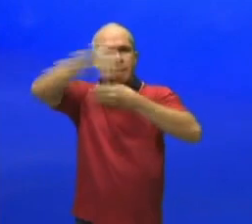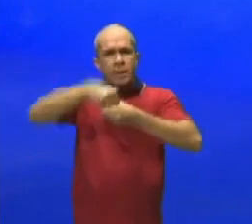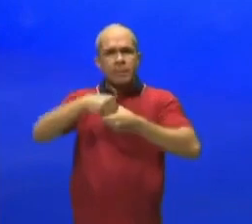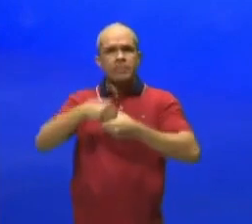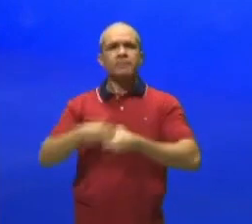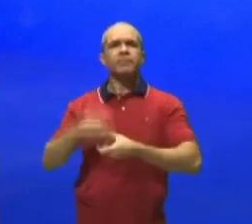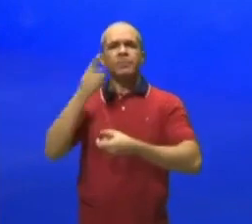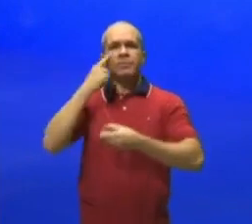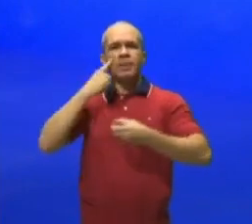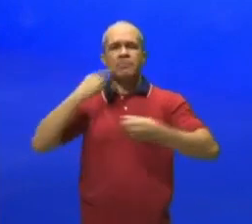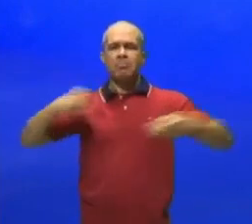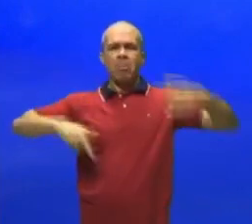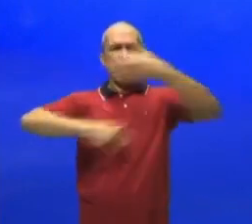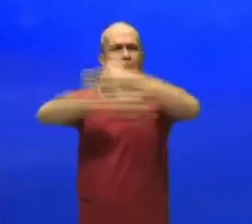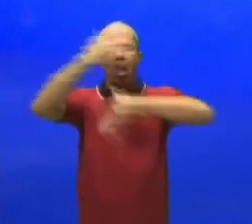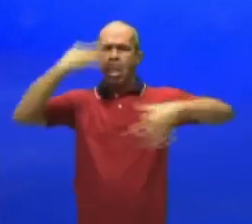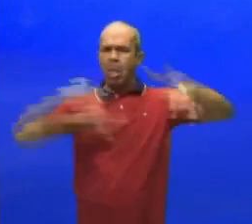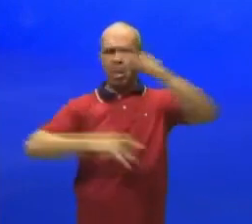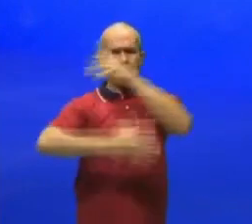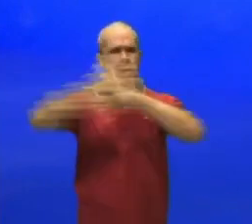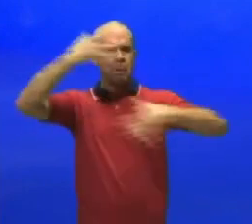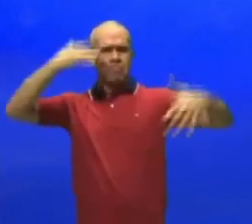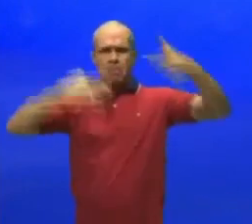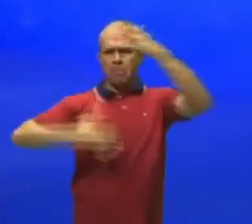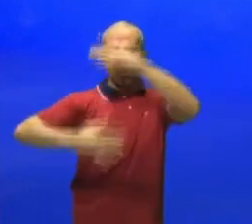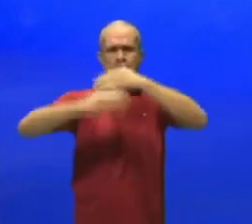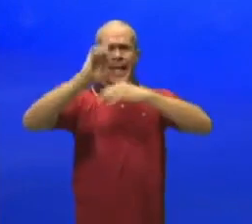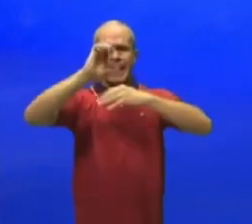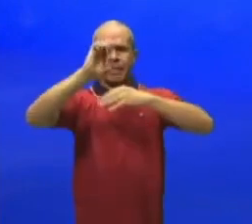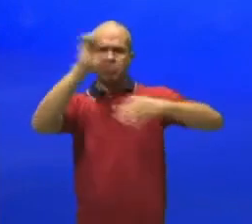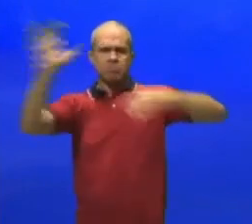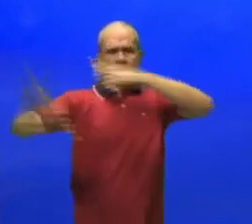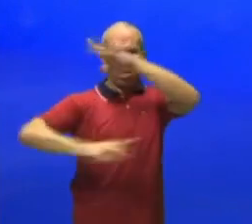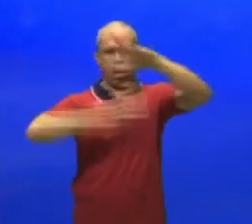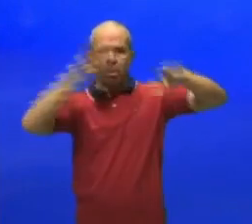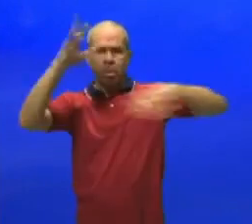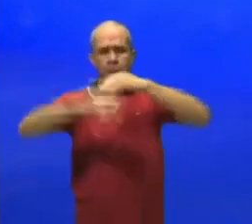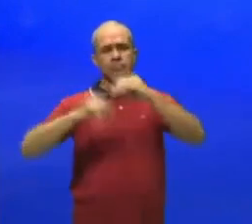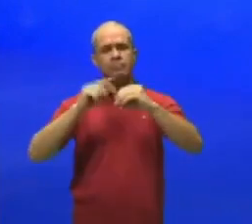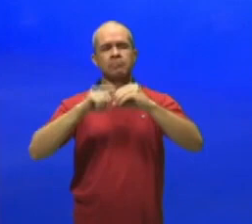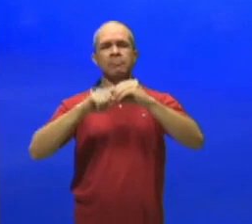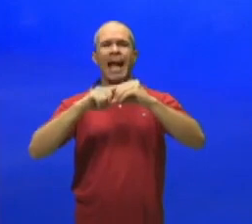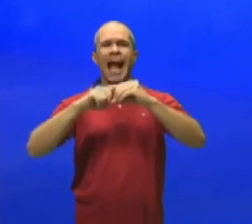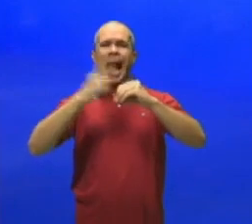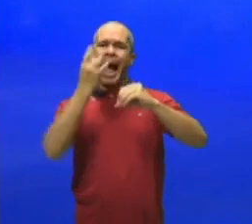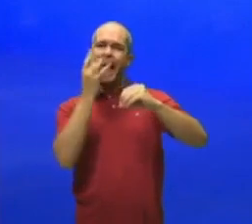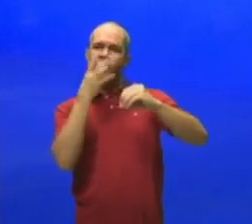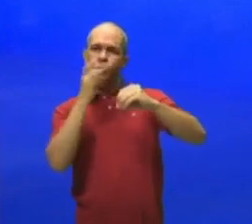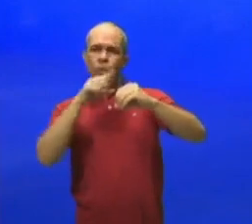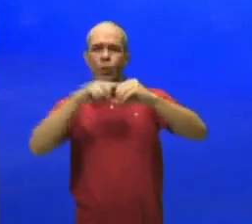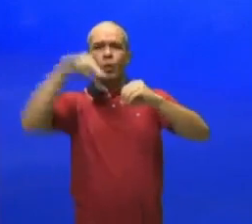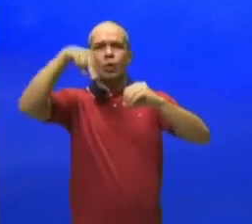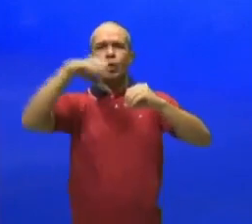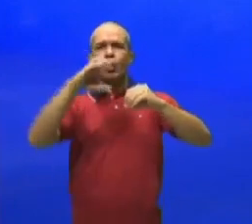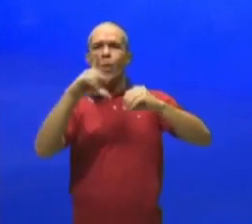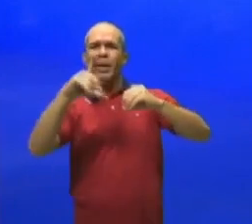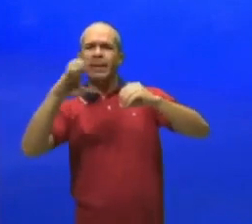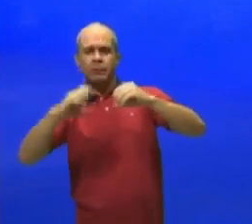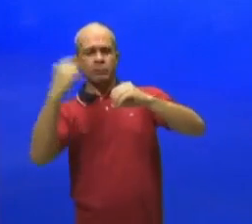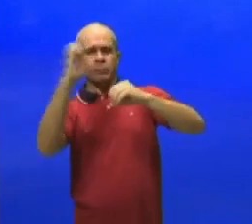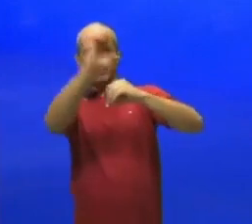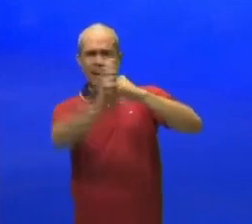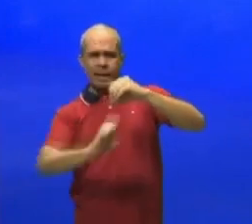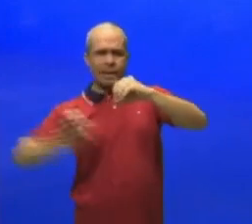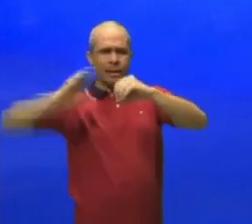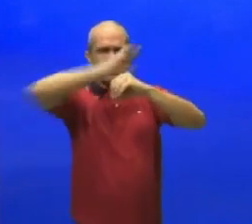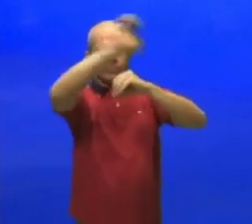se movimentam de forma desordenada. E eu tenho um núcleo em azul e o elétron se movimentando por